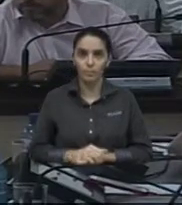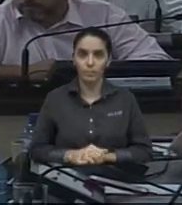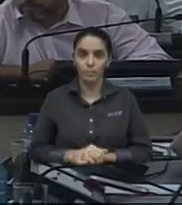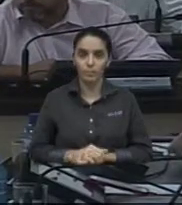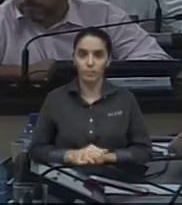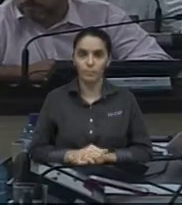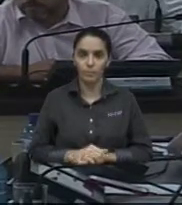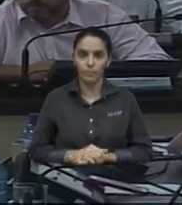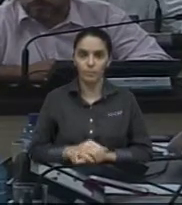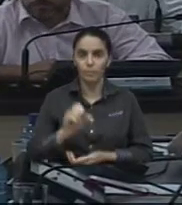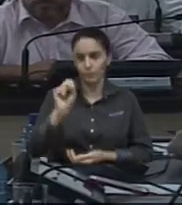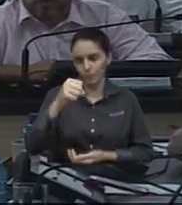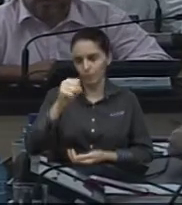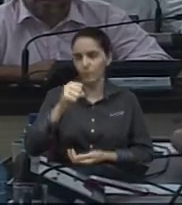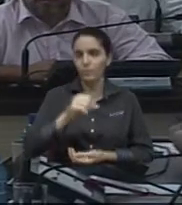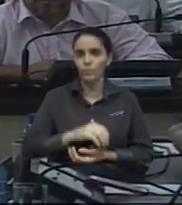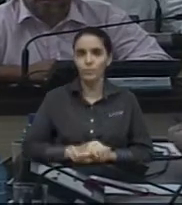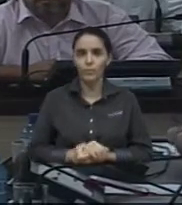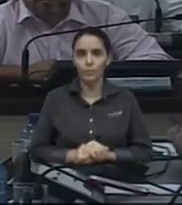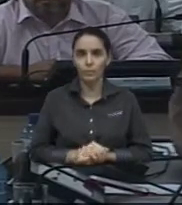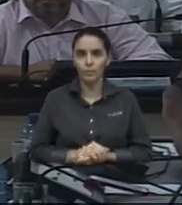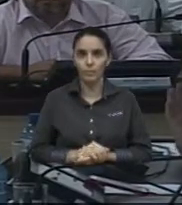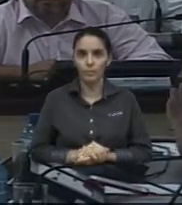Eu voto sim.